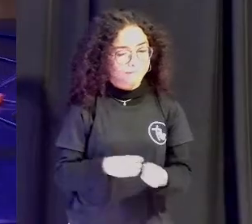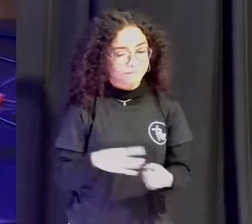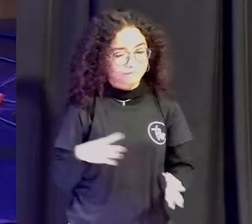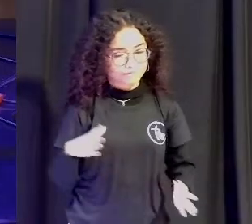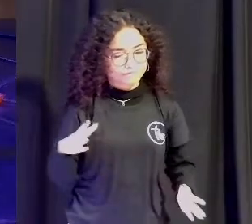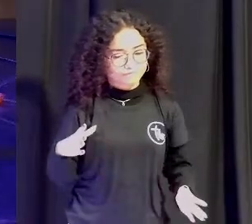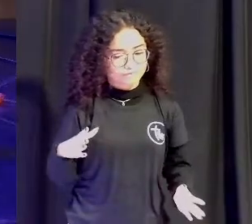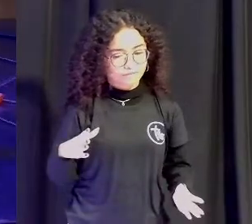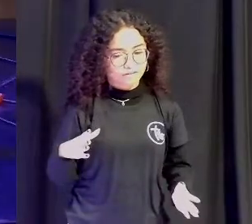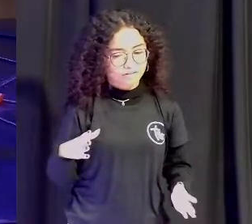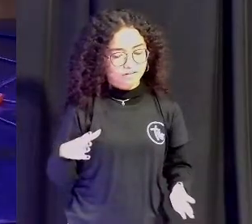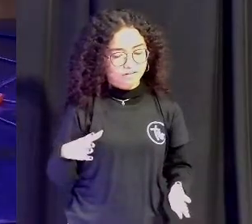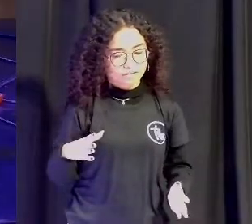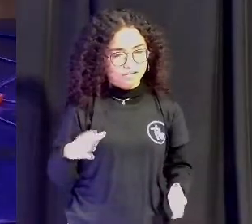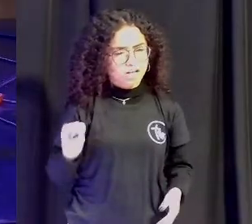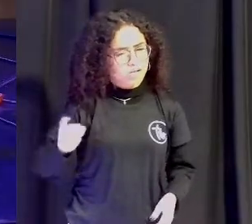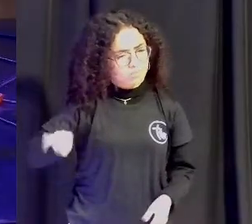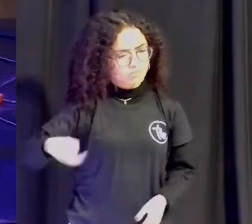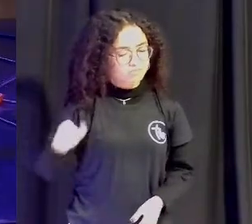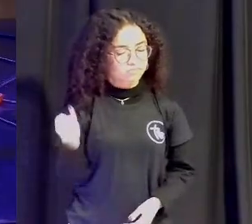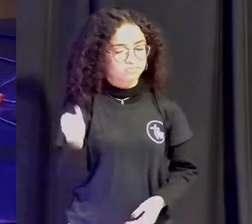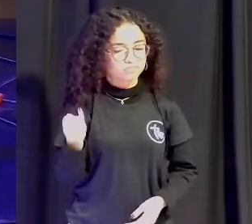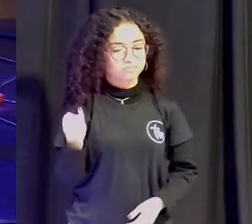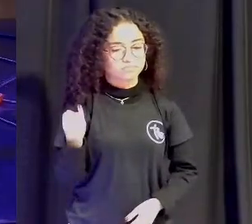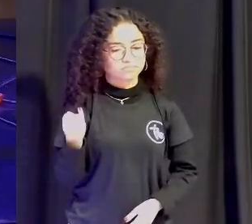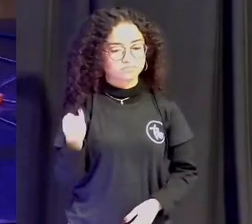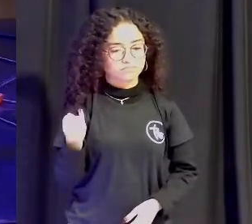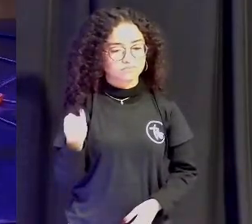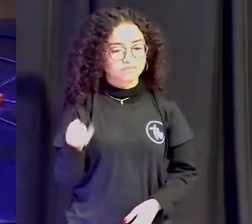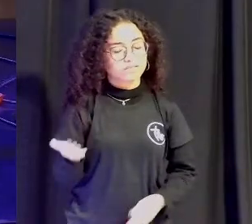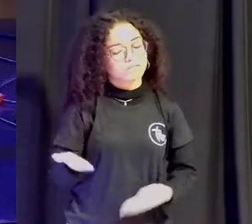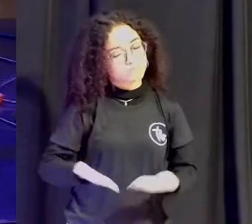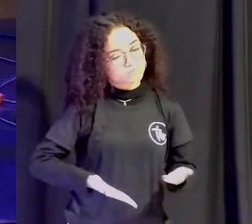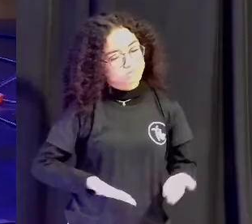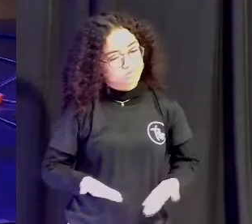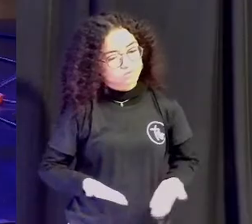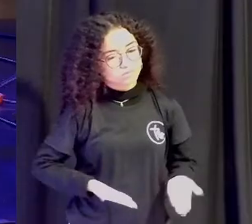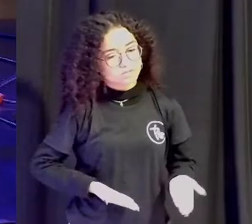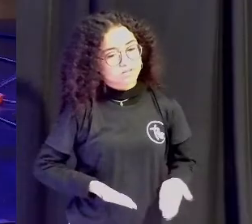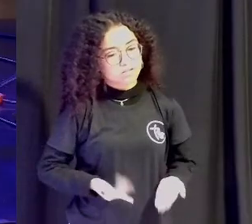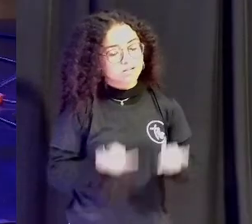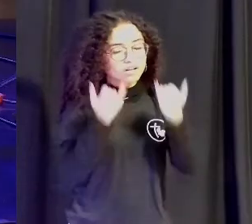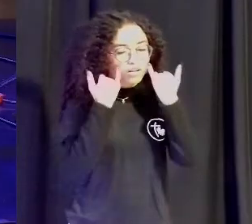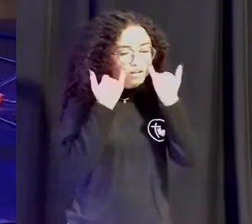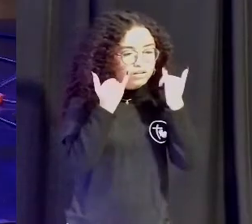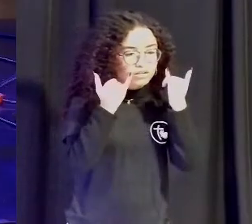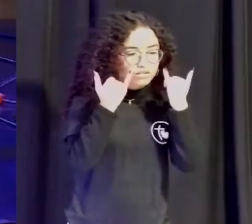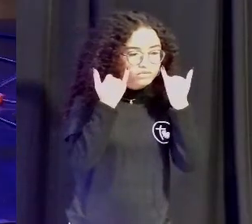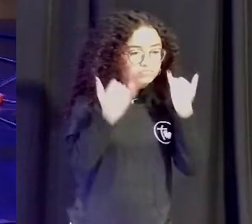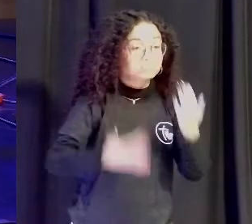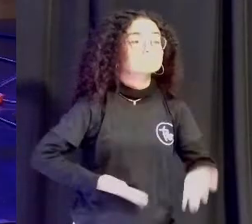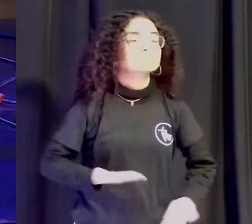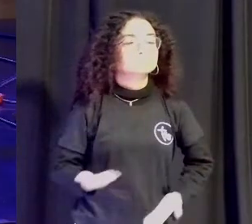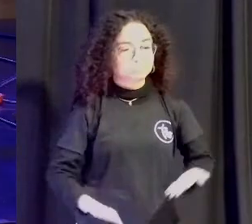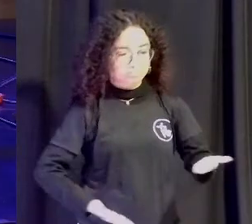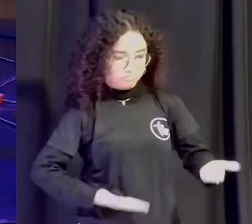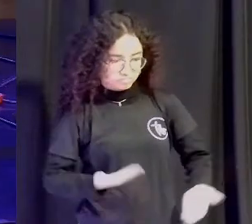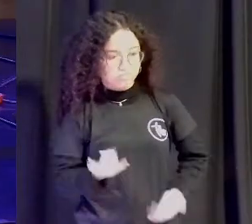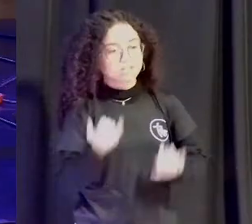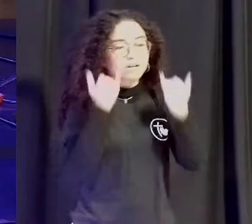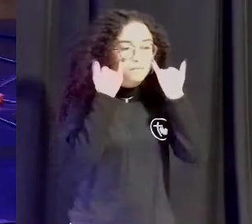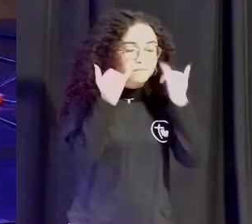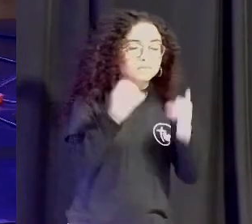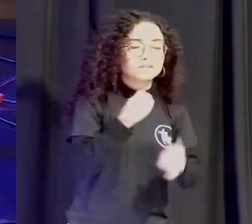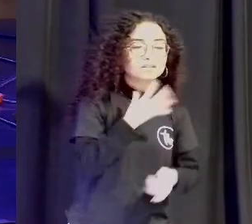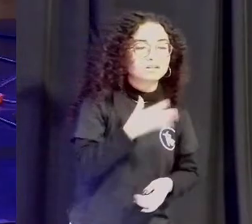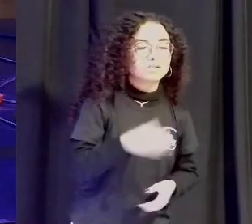milagres são oportunidades para compartilhar as boas notícias. Milagres não têm